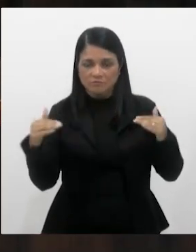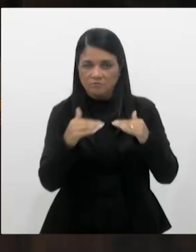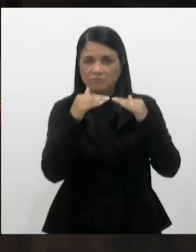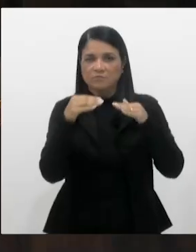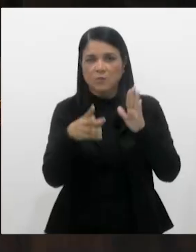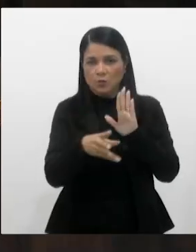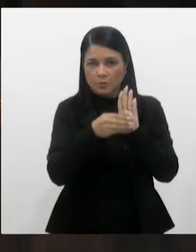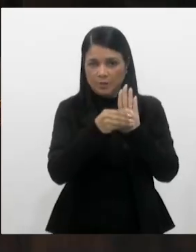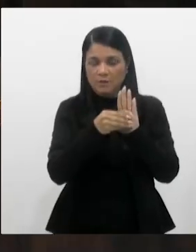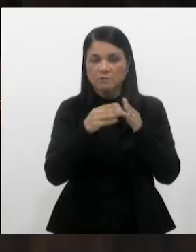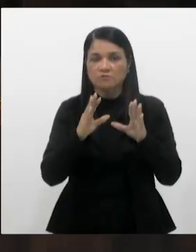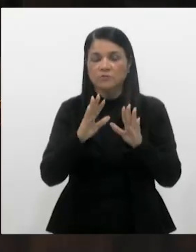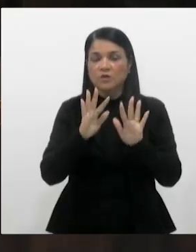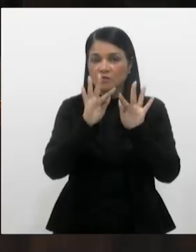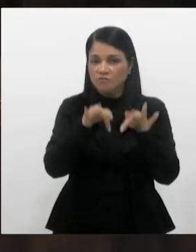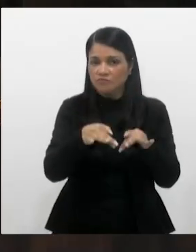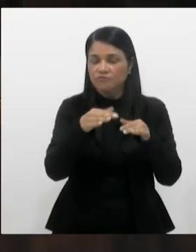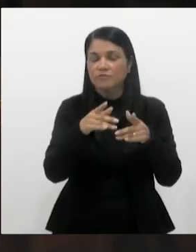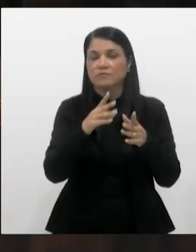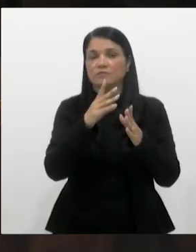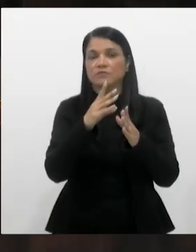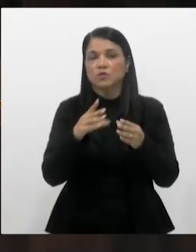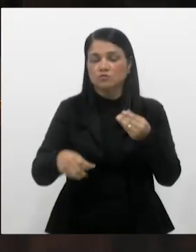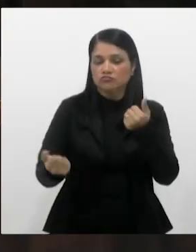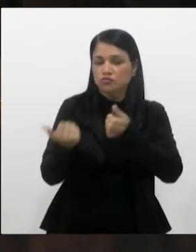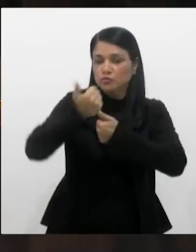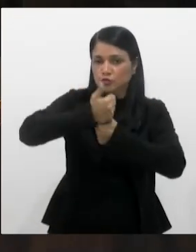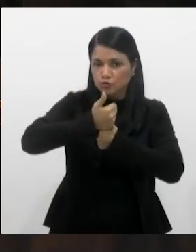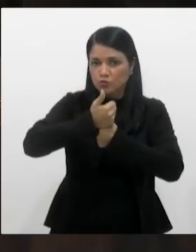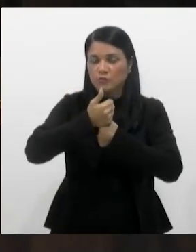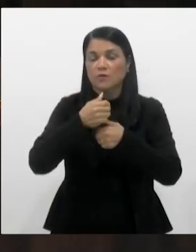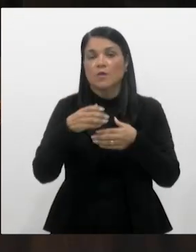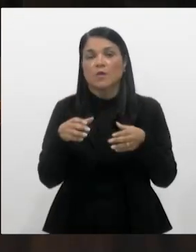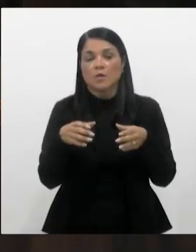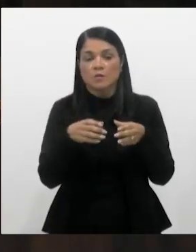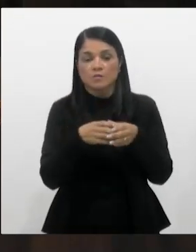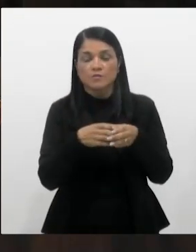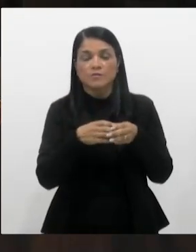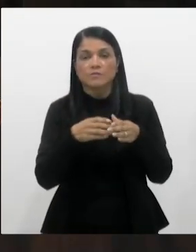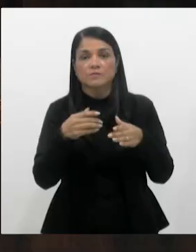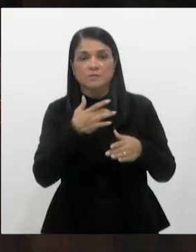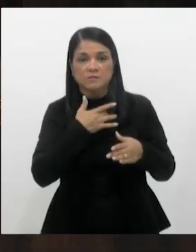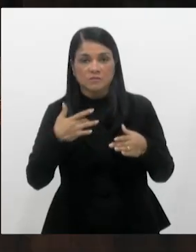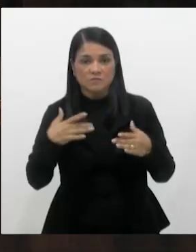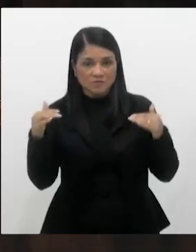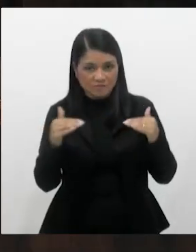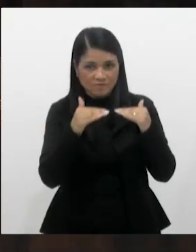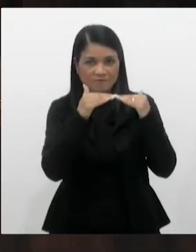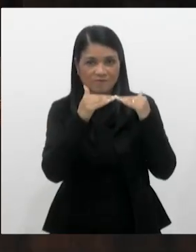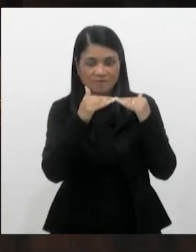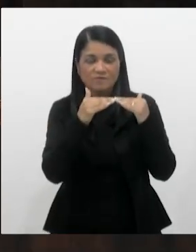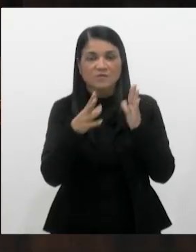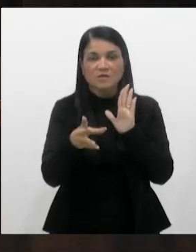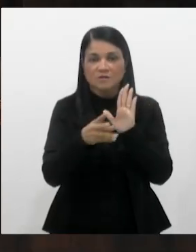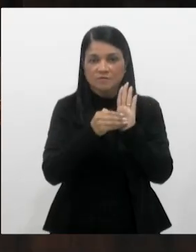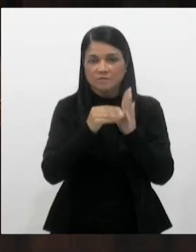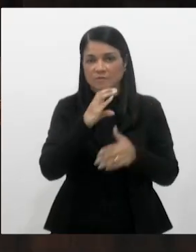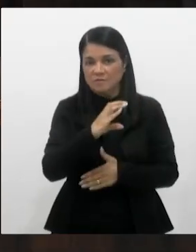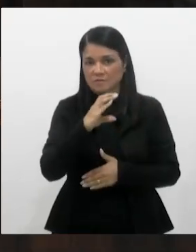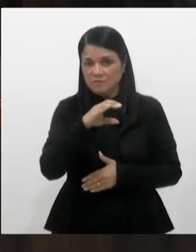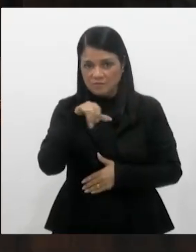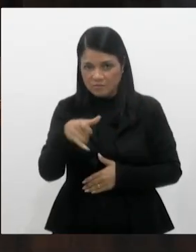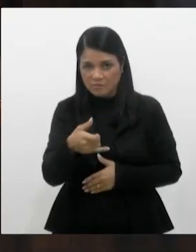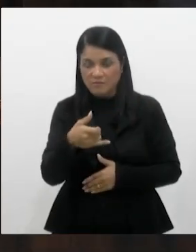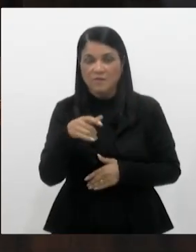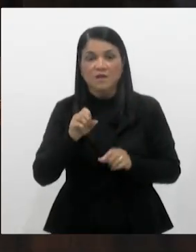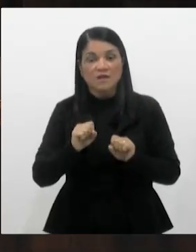emendas, concluindo por substitutivo. De Saúde, favorável, com as emendas da Comissão de Constituição e Justiça.